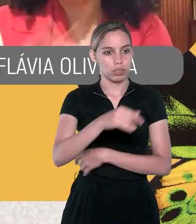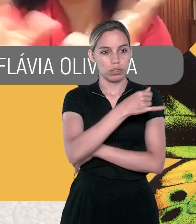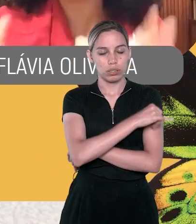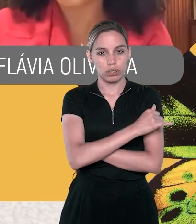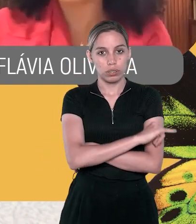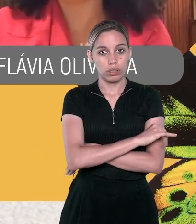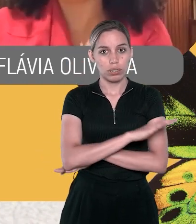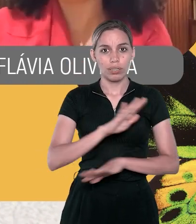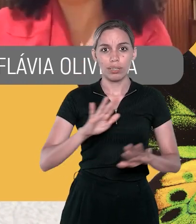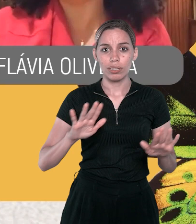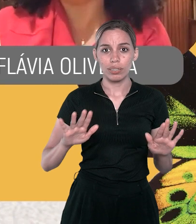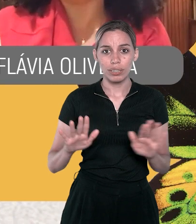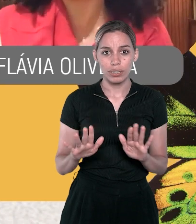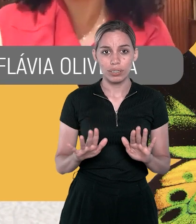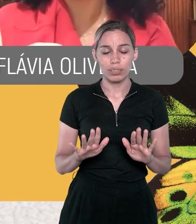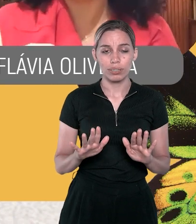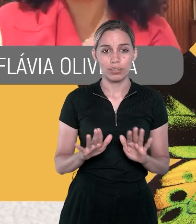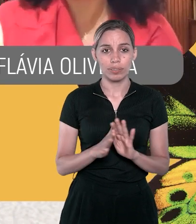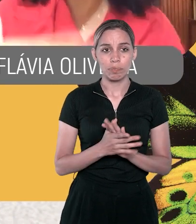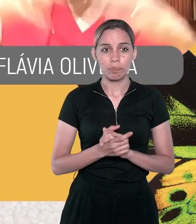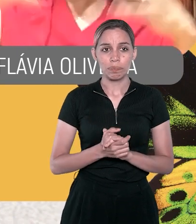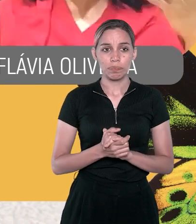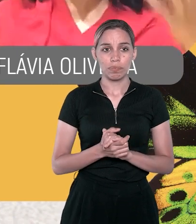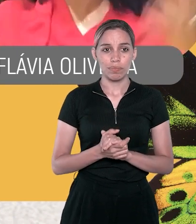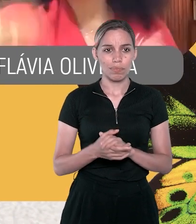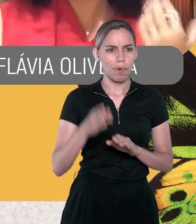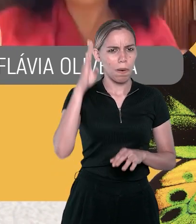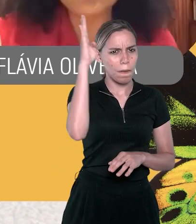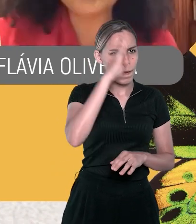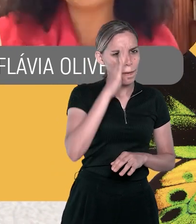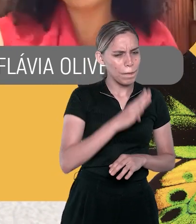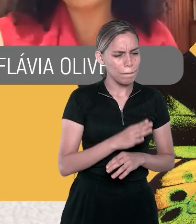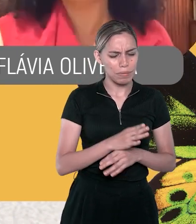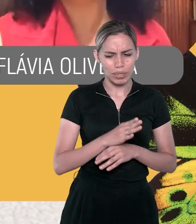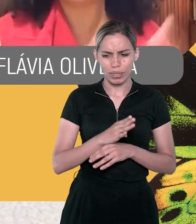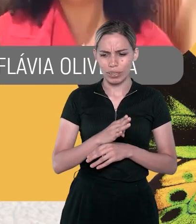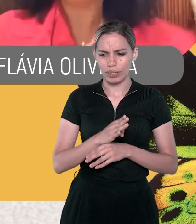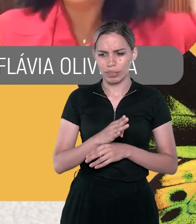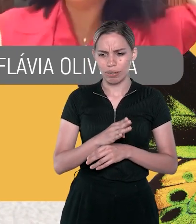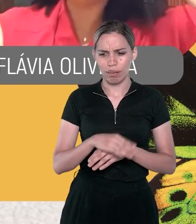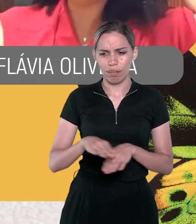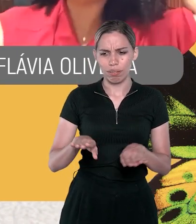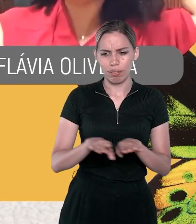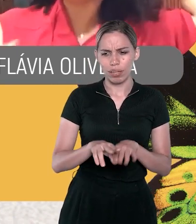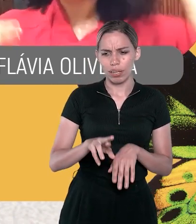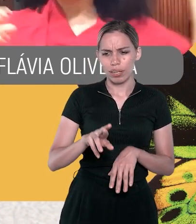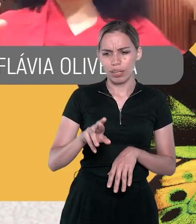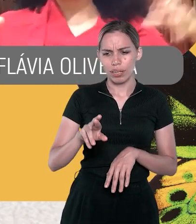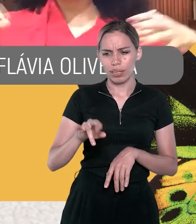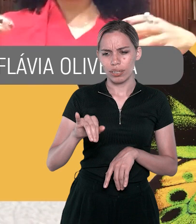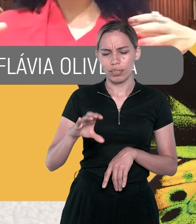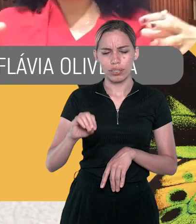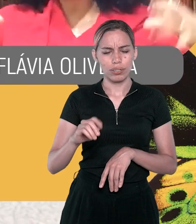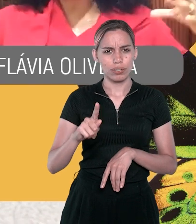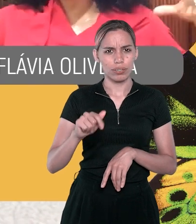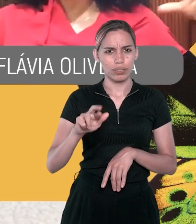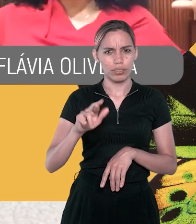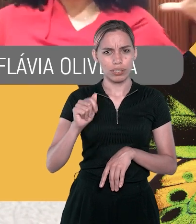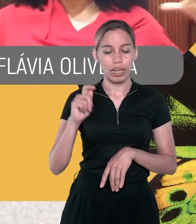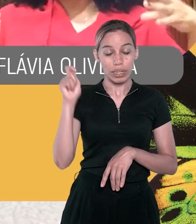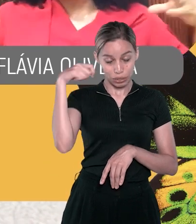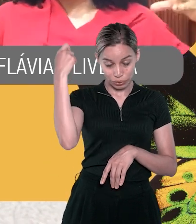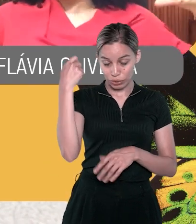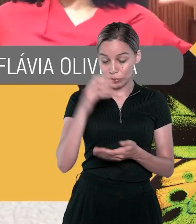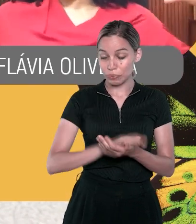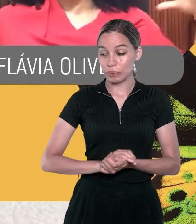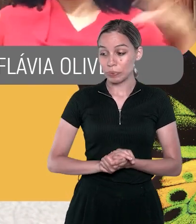e as margens do Ipiranga, né? O Brasil era muito... Rio Grande do Sul, né? Então, assim, tem muita